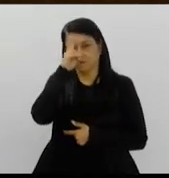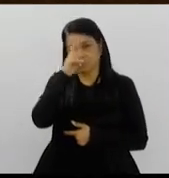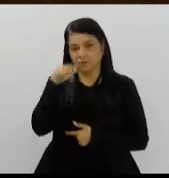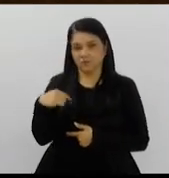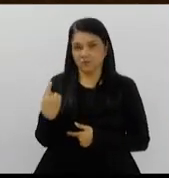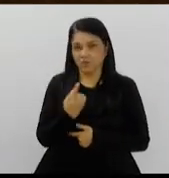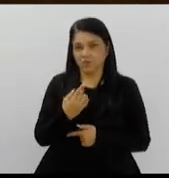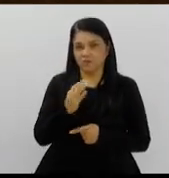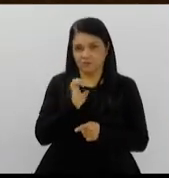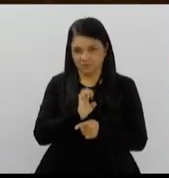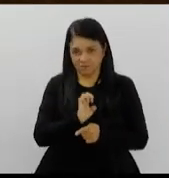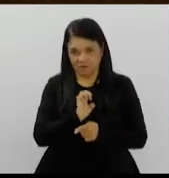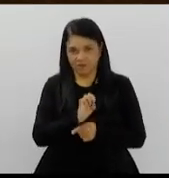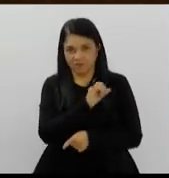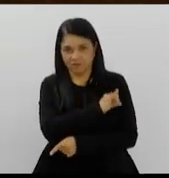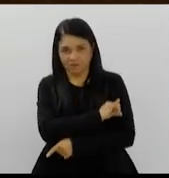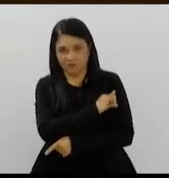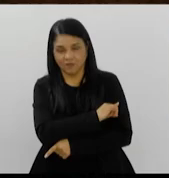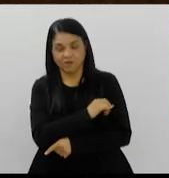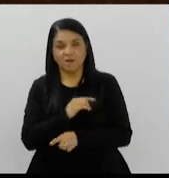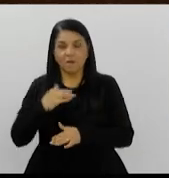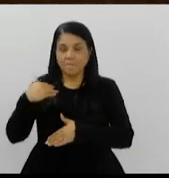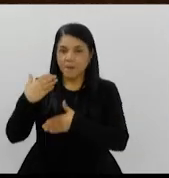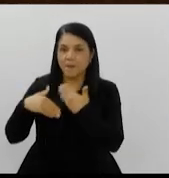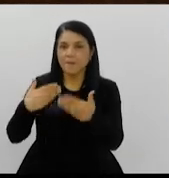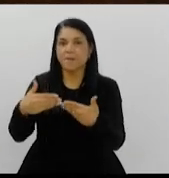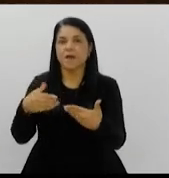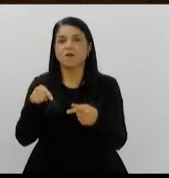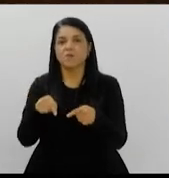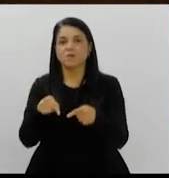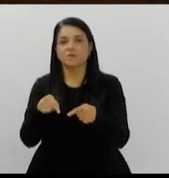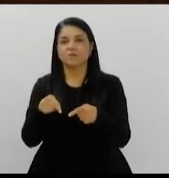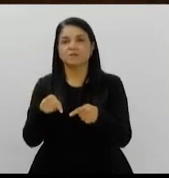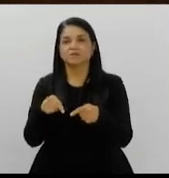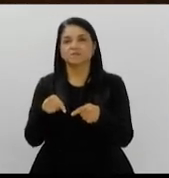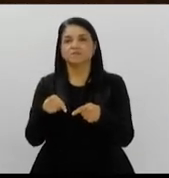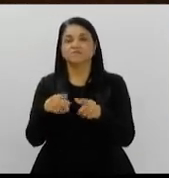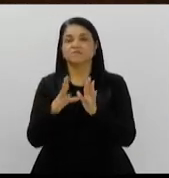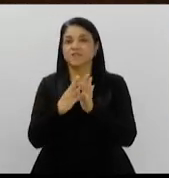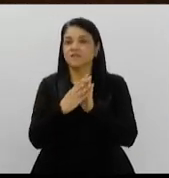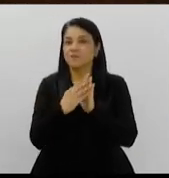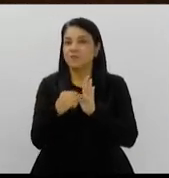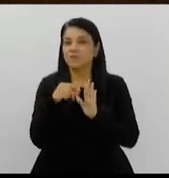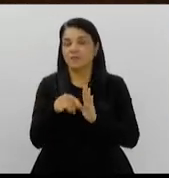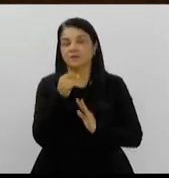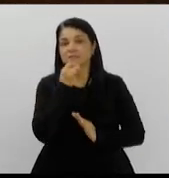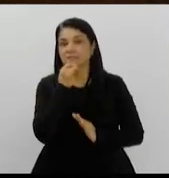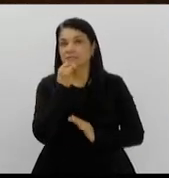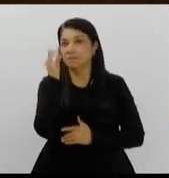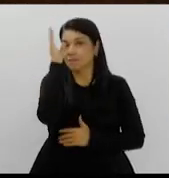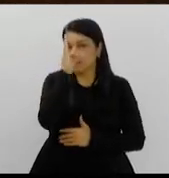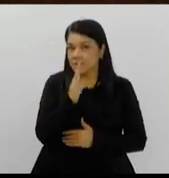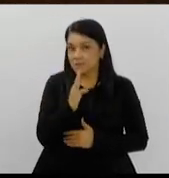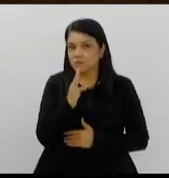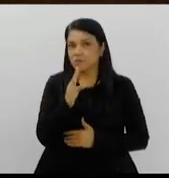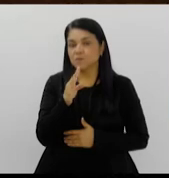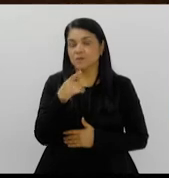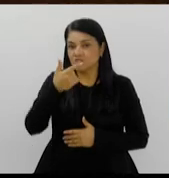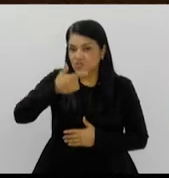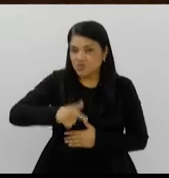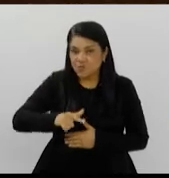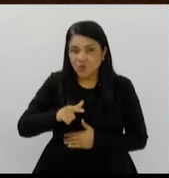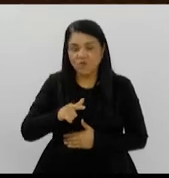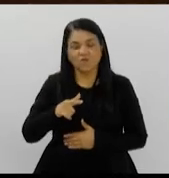nosso Estado, nós possamos avançar no sentido da exemplaridade para que o Brasil não cometa